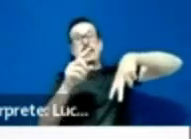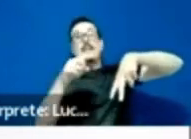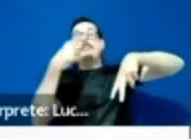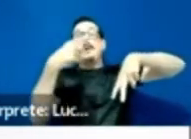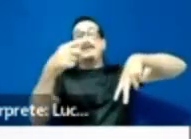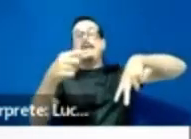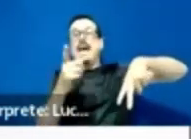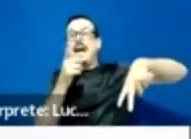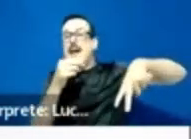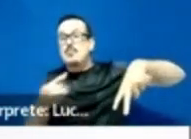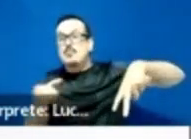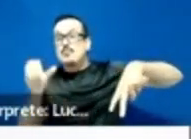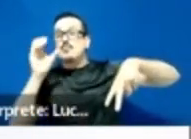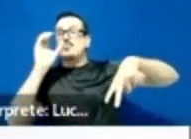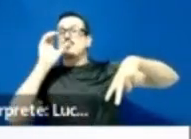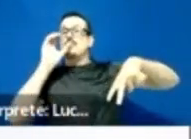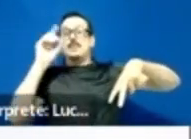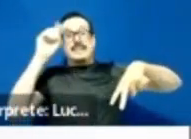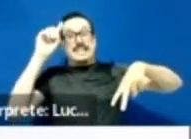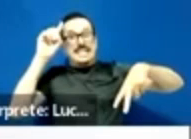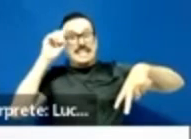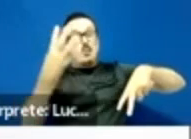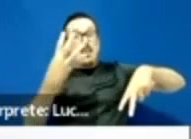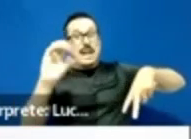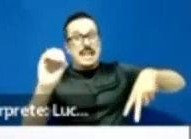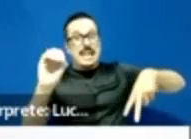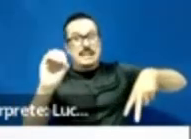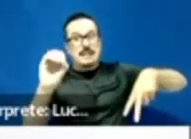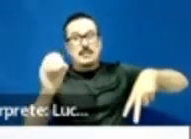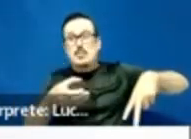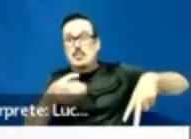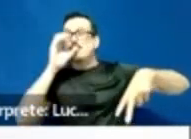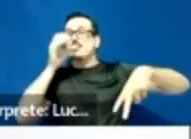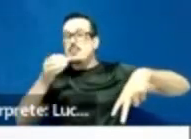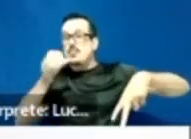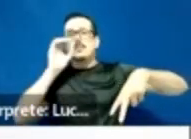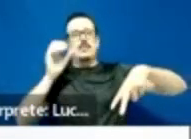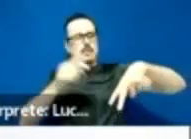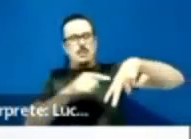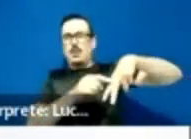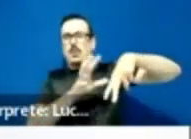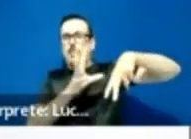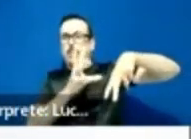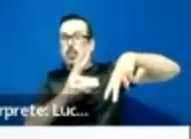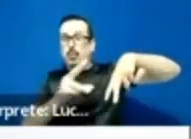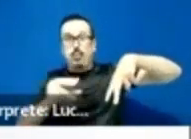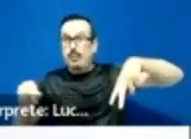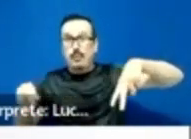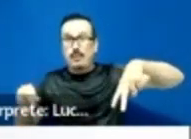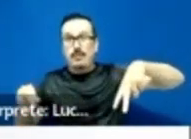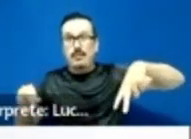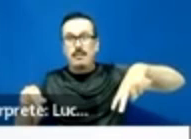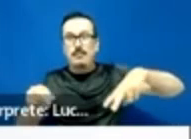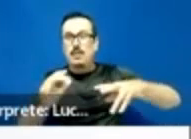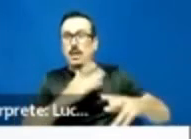direita, 16 de março. 40 dias. Agora, por que que esse é depois um caso bem emblemático? Porque o filho dele é